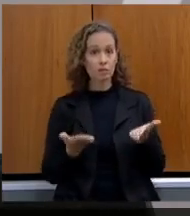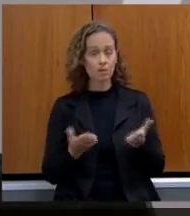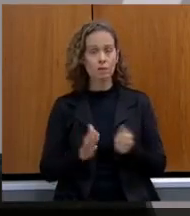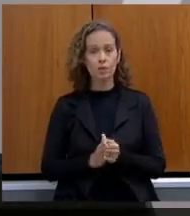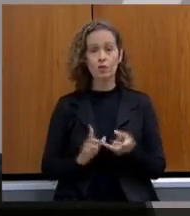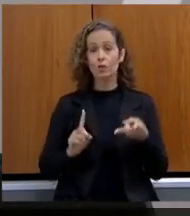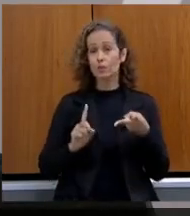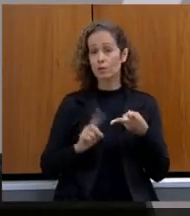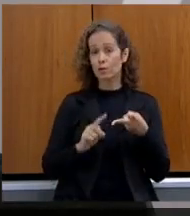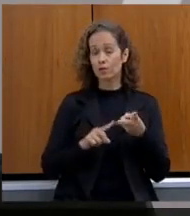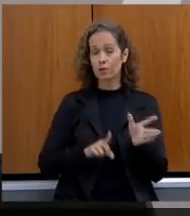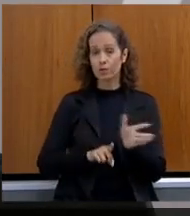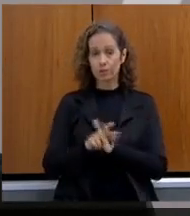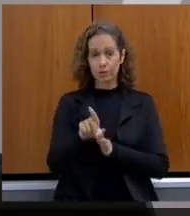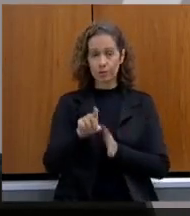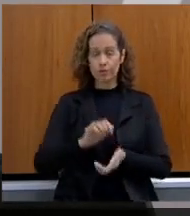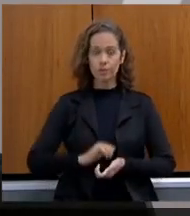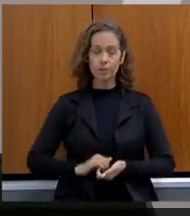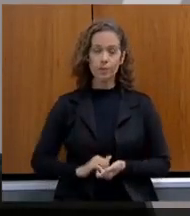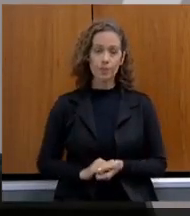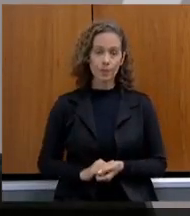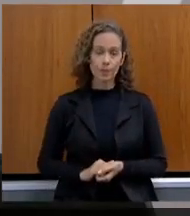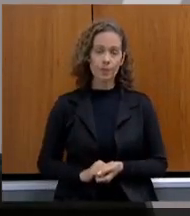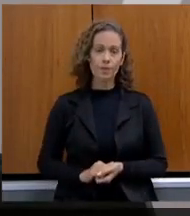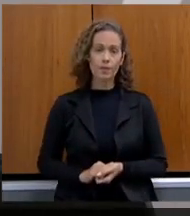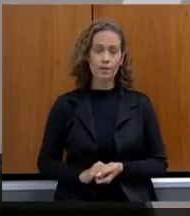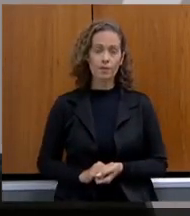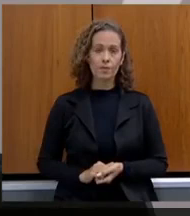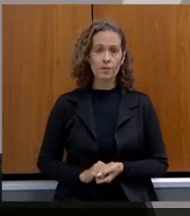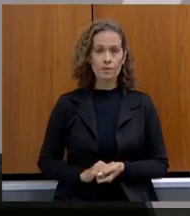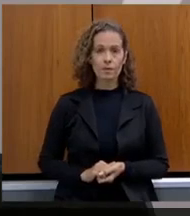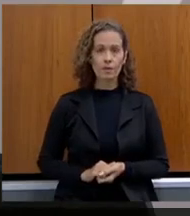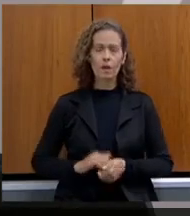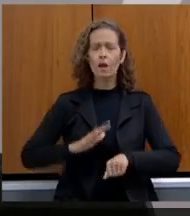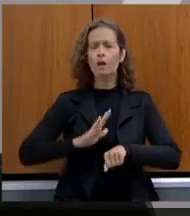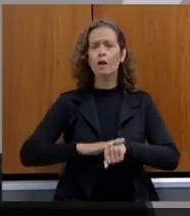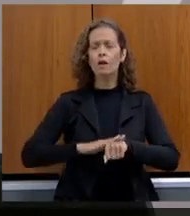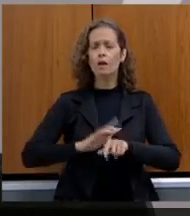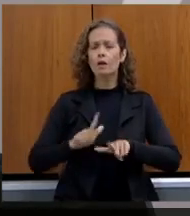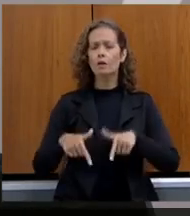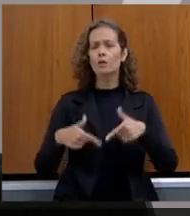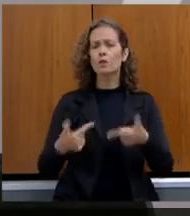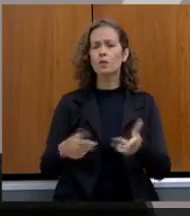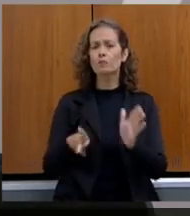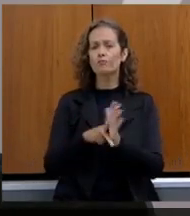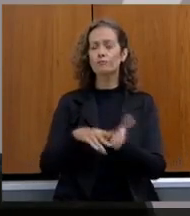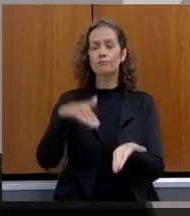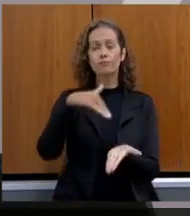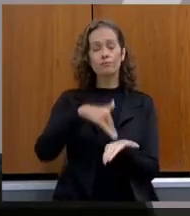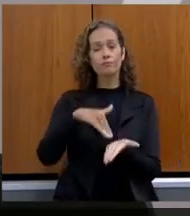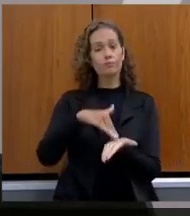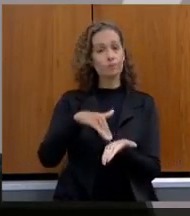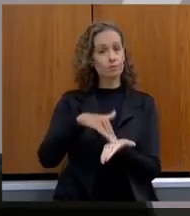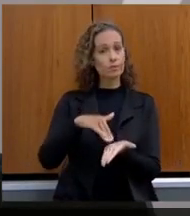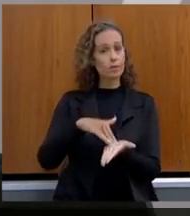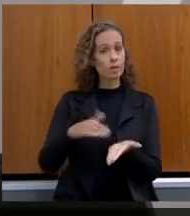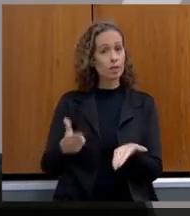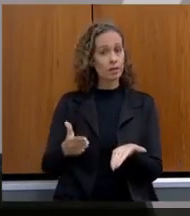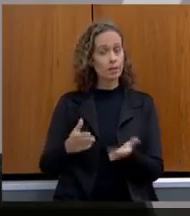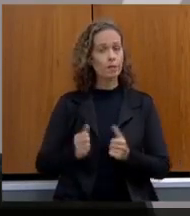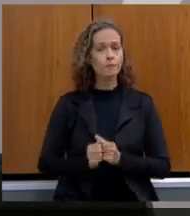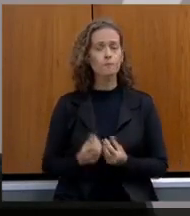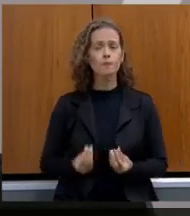segundo qual foi a atuação da secretaria para